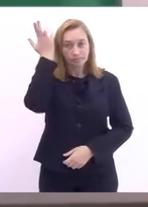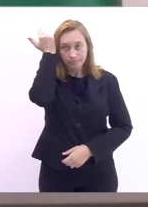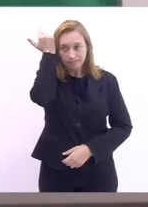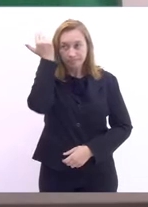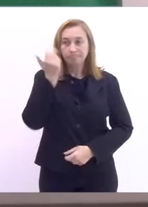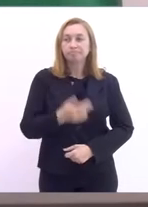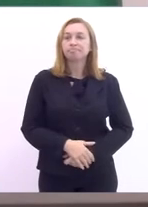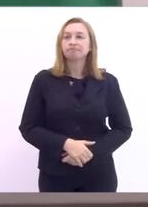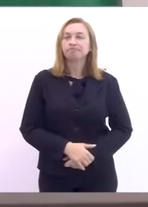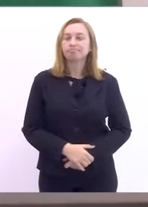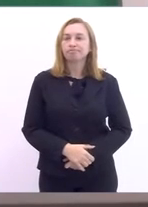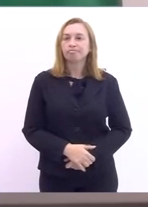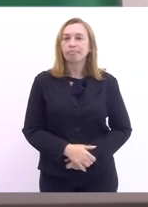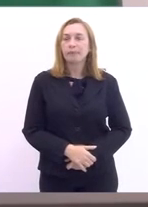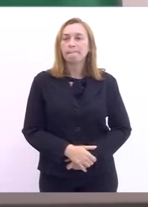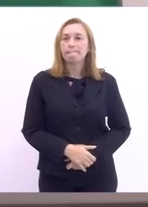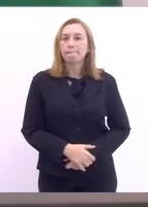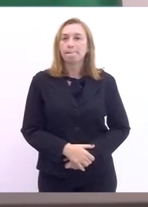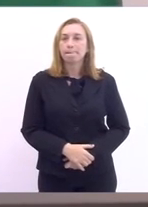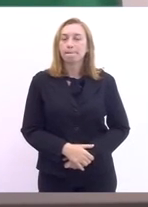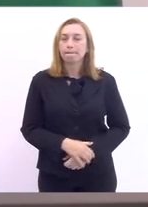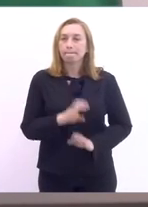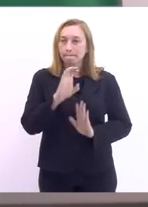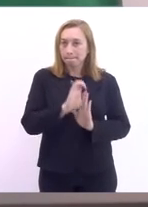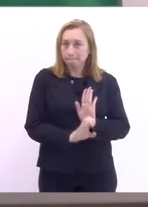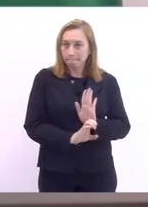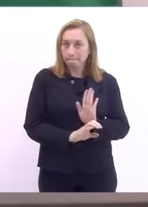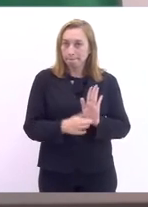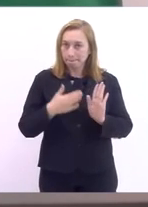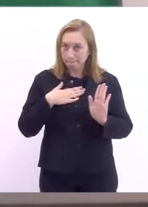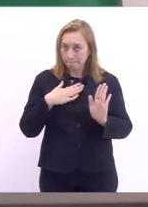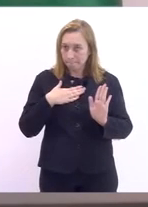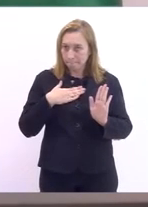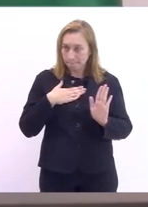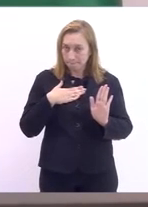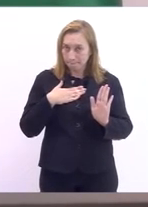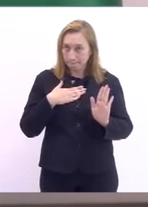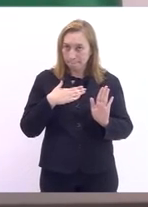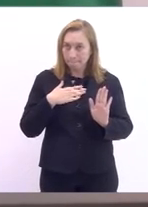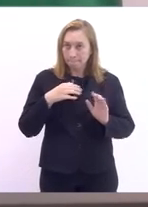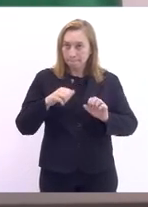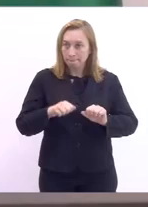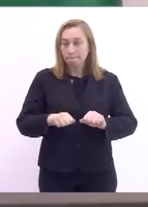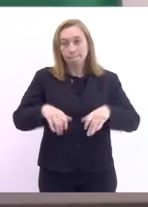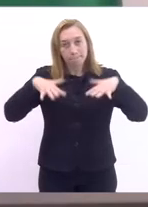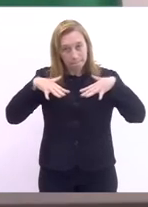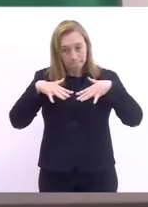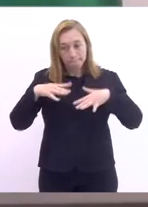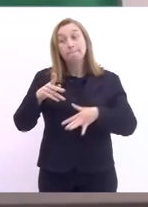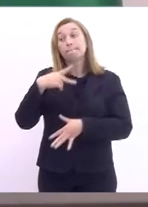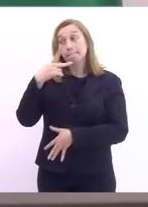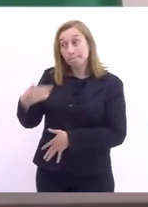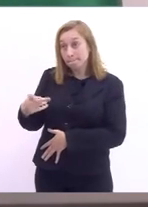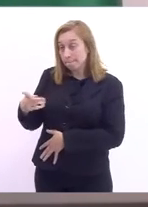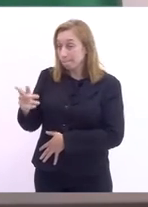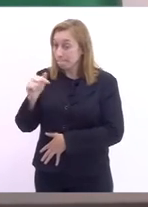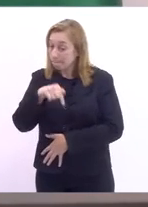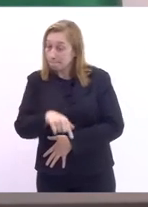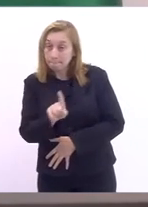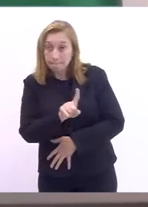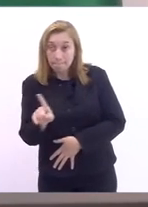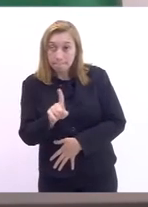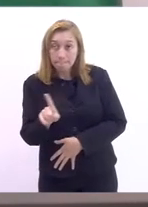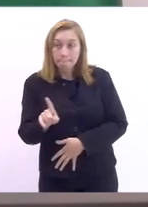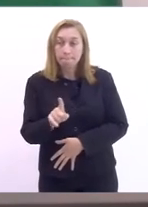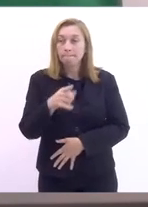que é minha emenda de fundamento, que eu destacarei em plenário, não aqui, é a